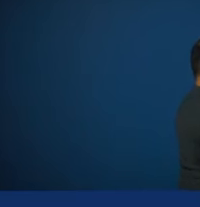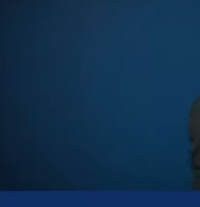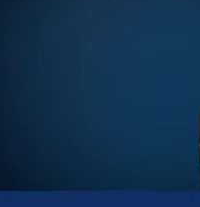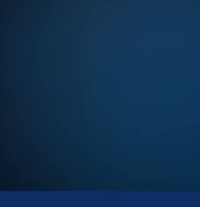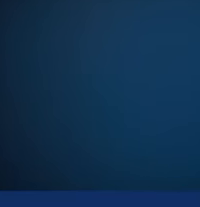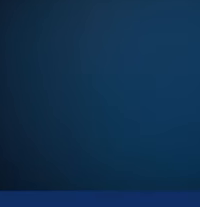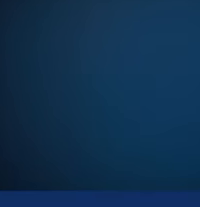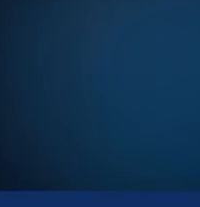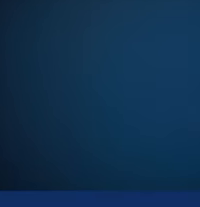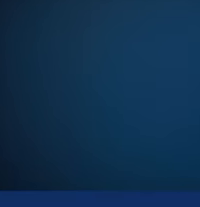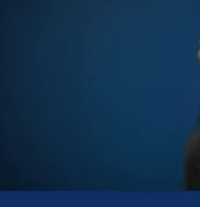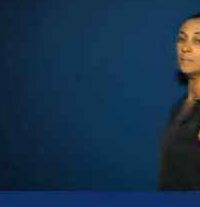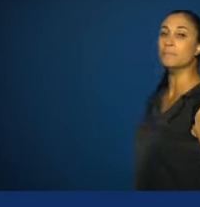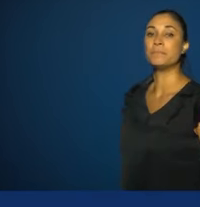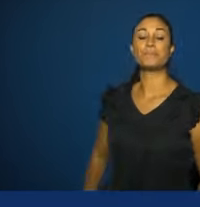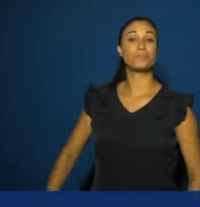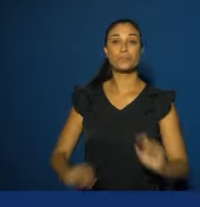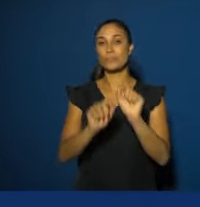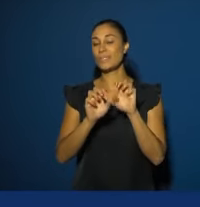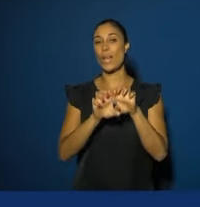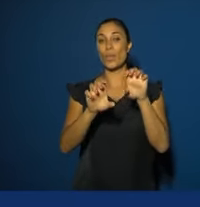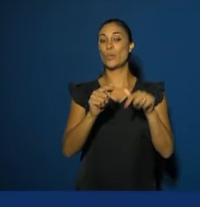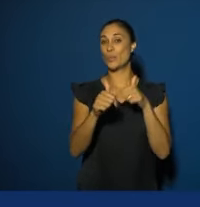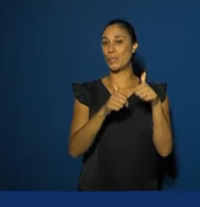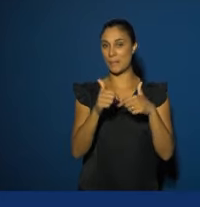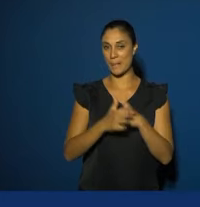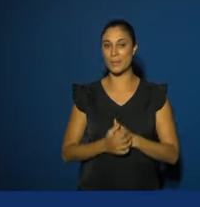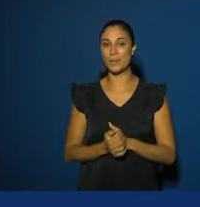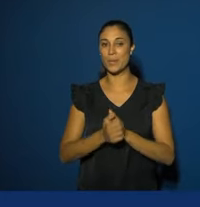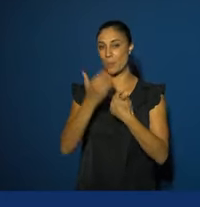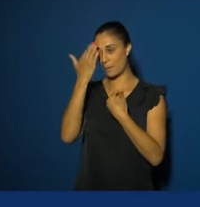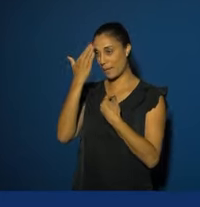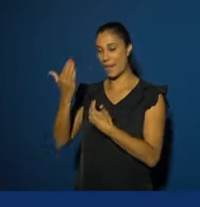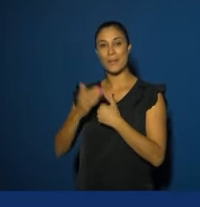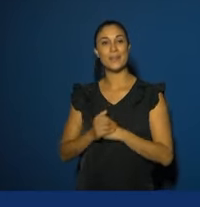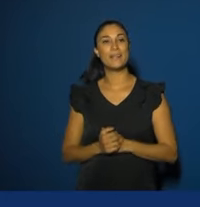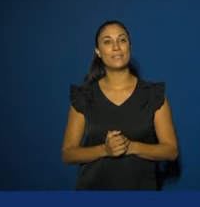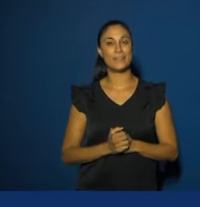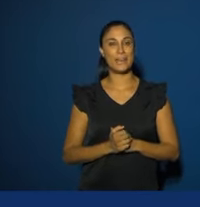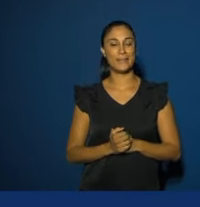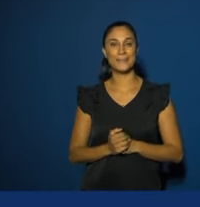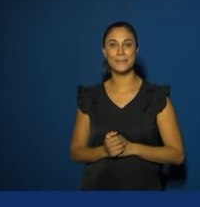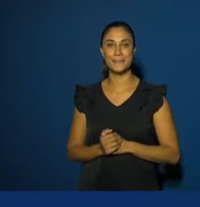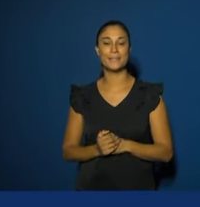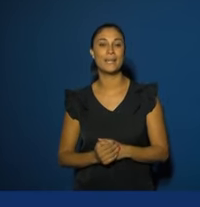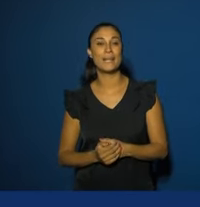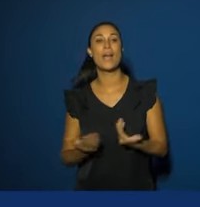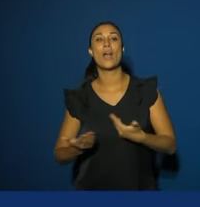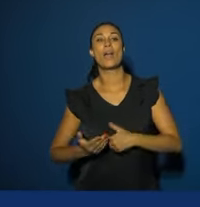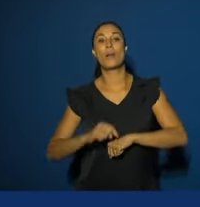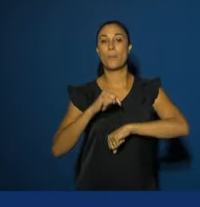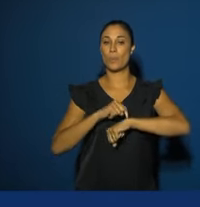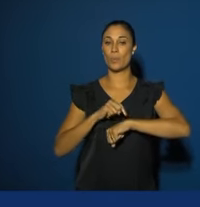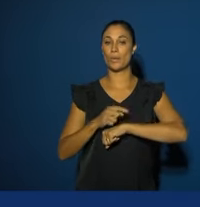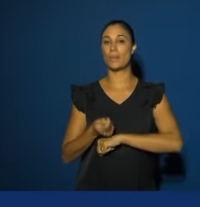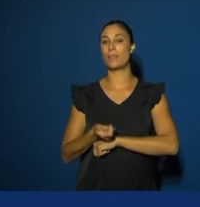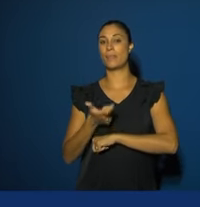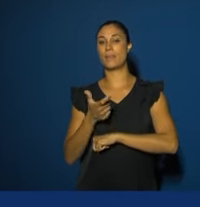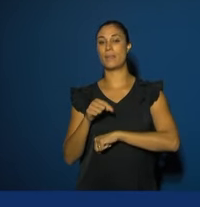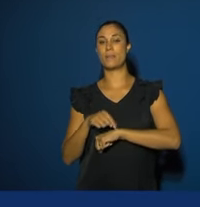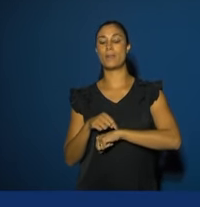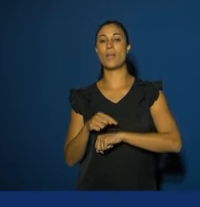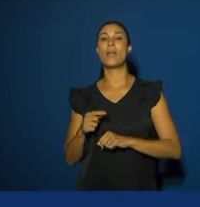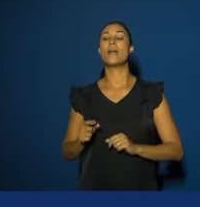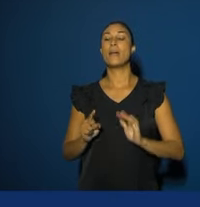esgotando aqui foi foi a estrutura do trabalho obrigado eh a gente tá com pouco tempo eu queria só fazer uma